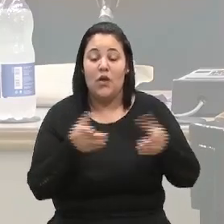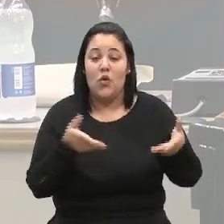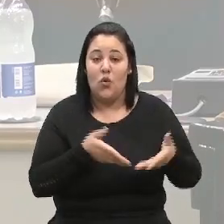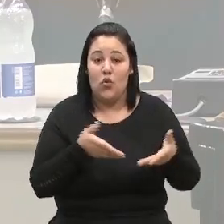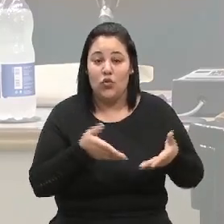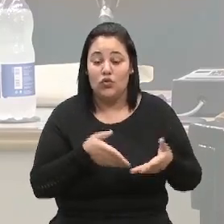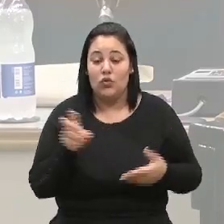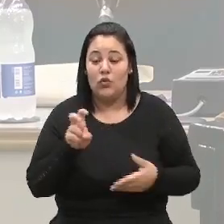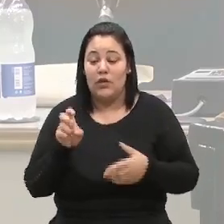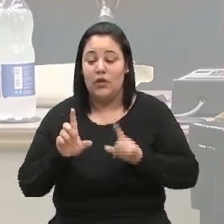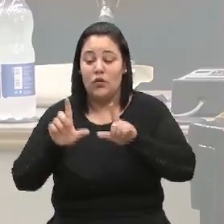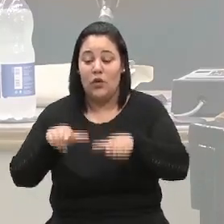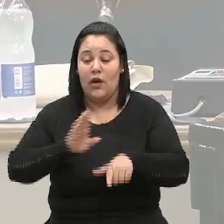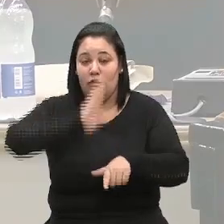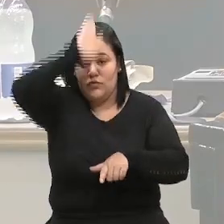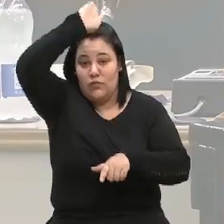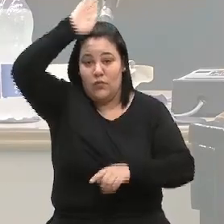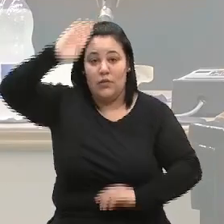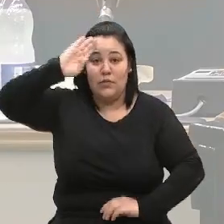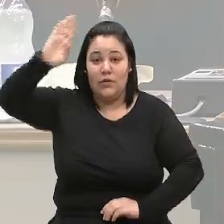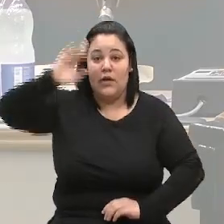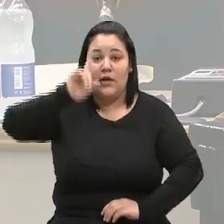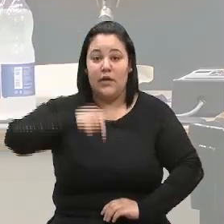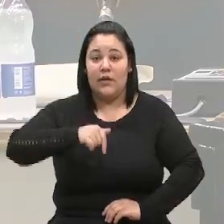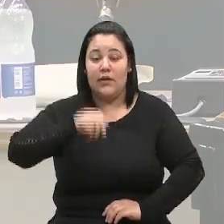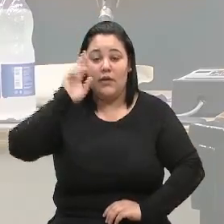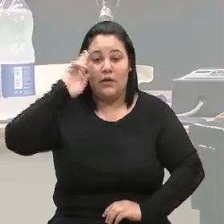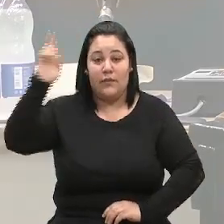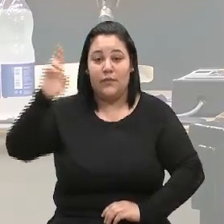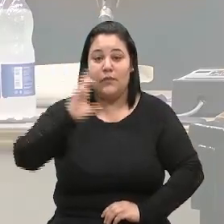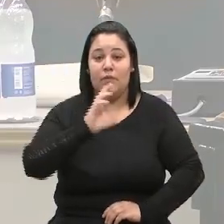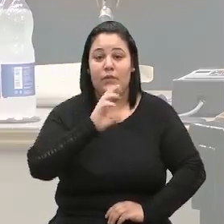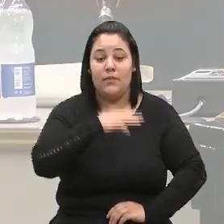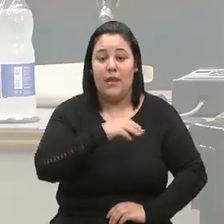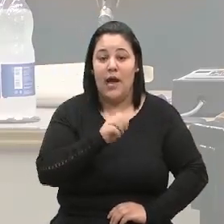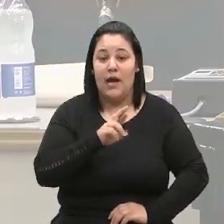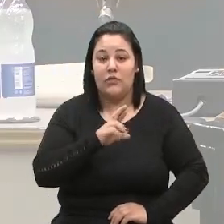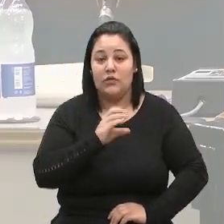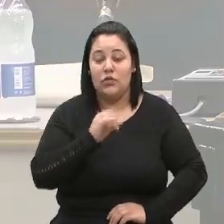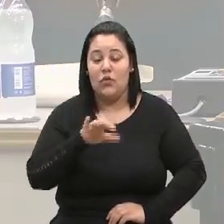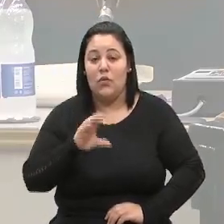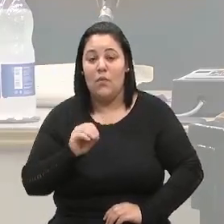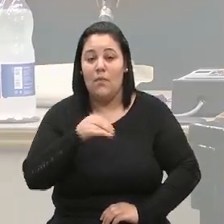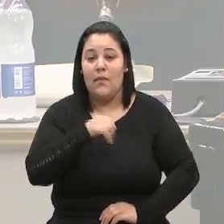o 5º Batalhão de Bombeiro Militar é comandado pelo Tenente-Coronel Márcio Miller Batista.